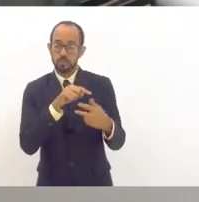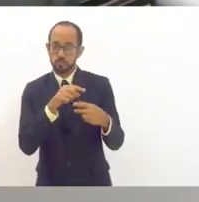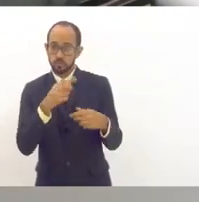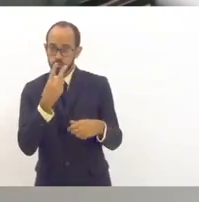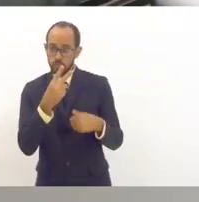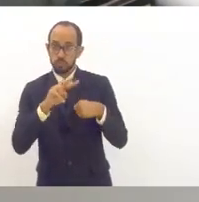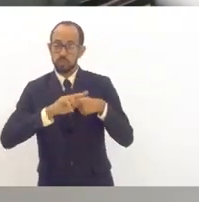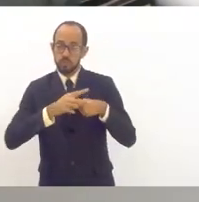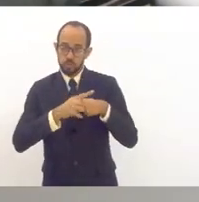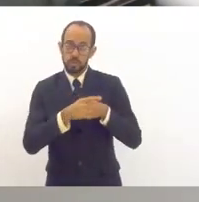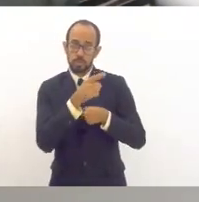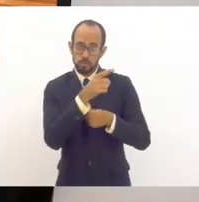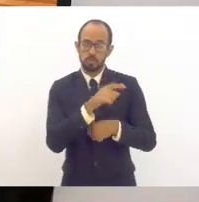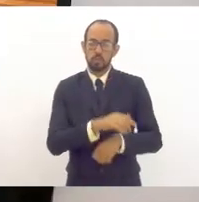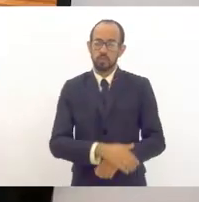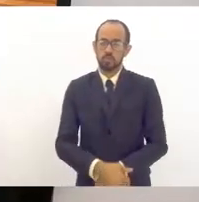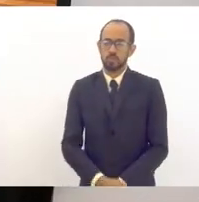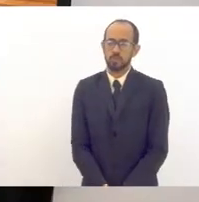fatores